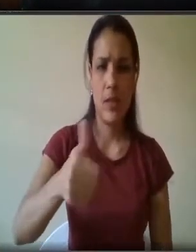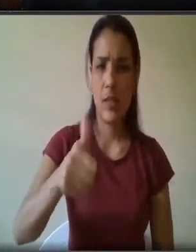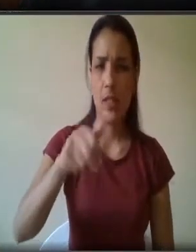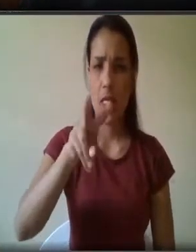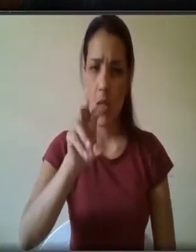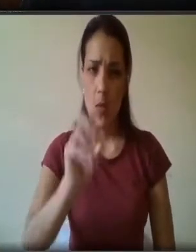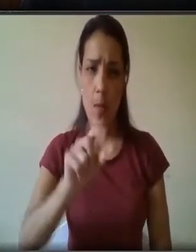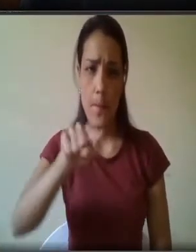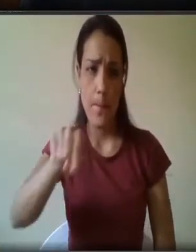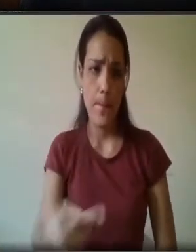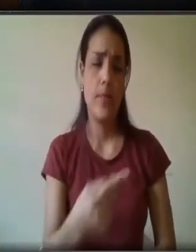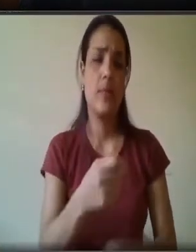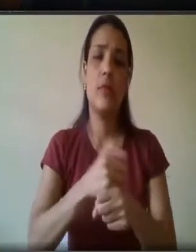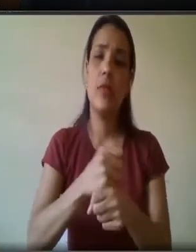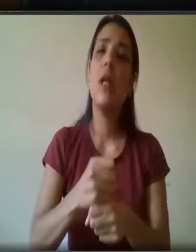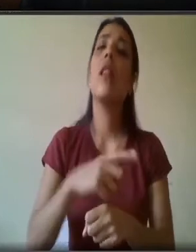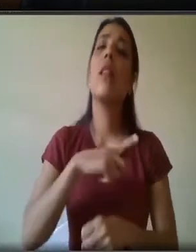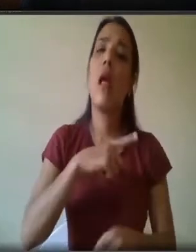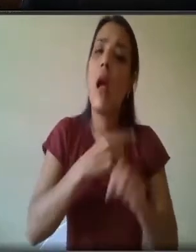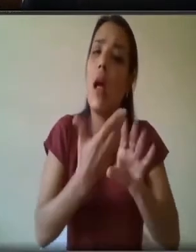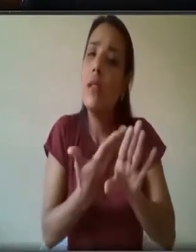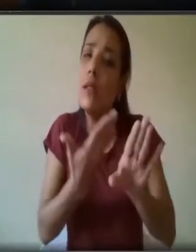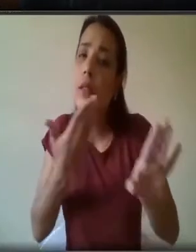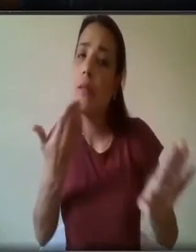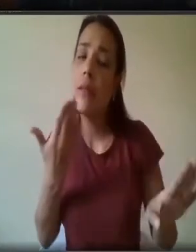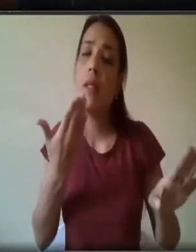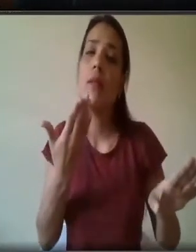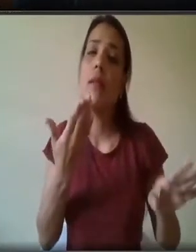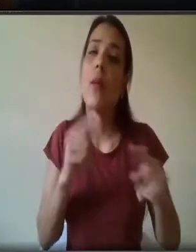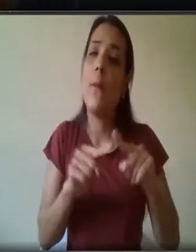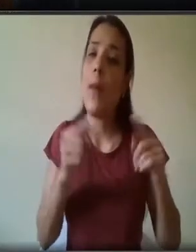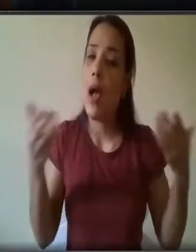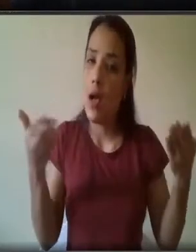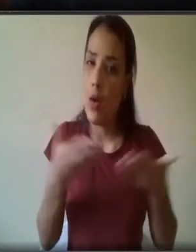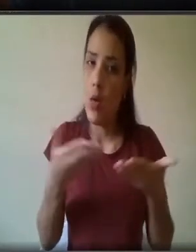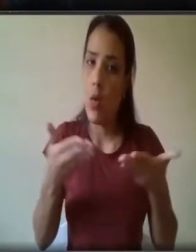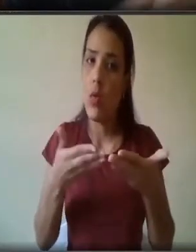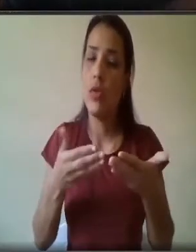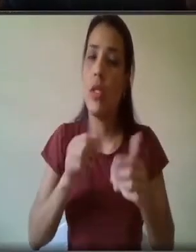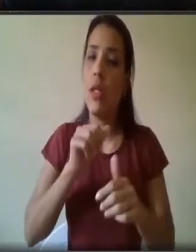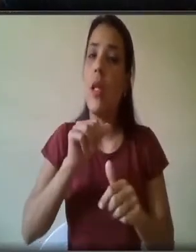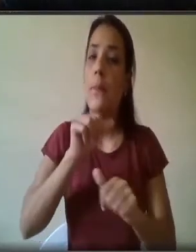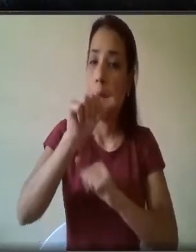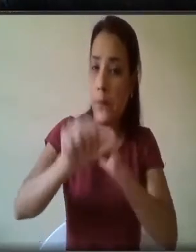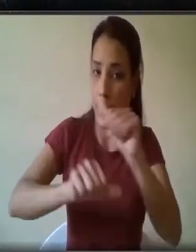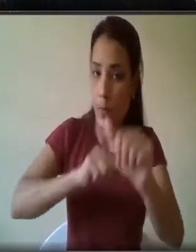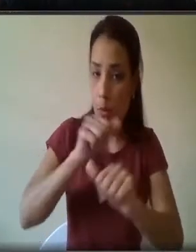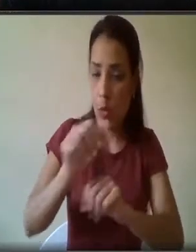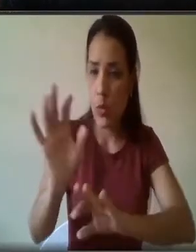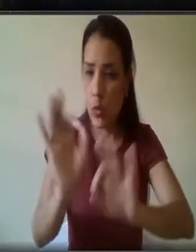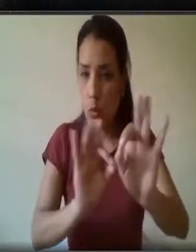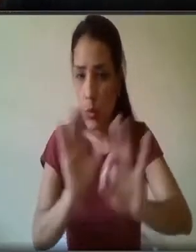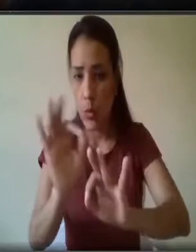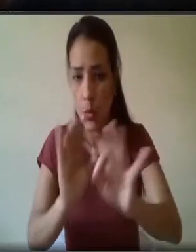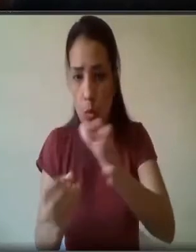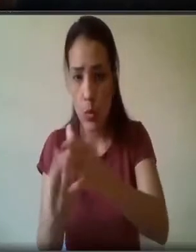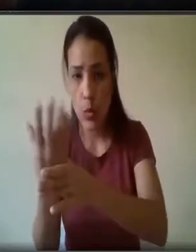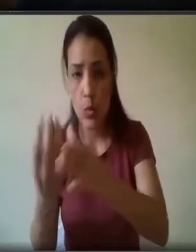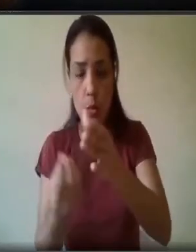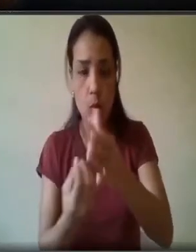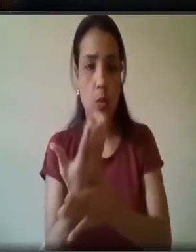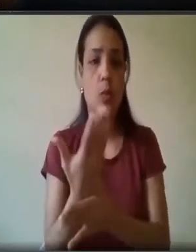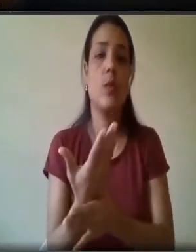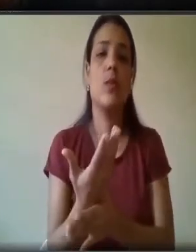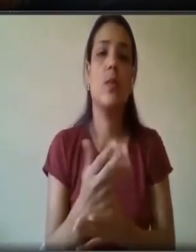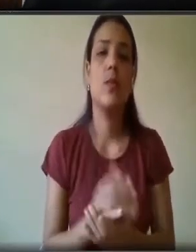a separação. E a gente tem a formação, e não só o aparecimento dos dinossauros, a questão de separar o único continente, a